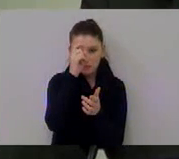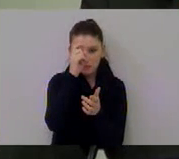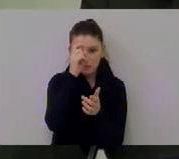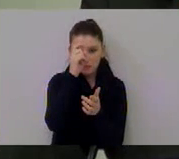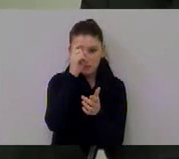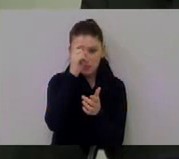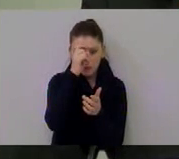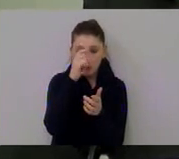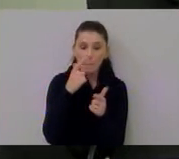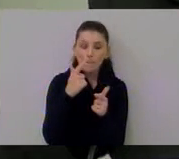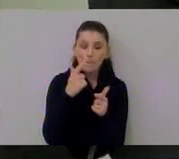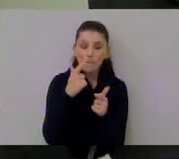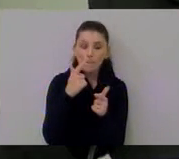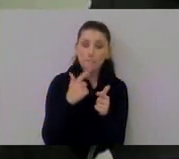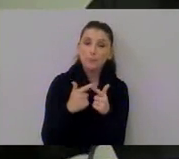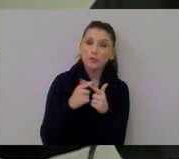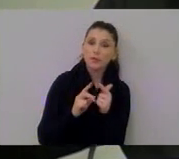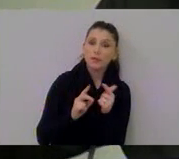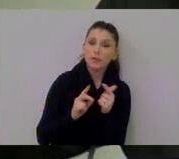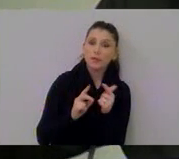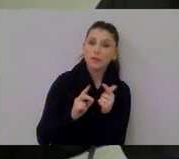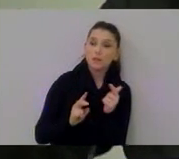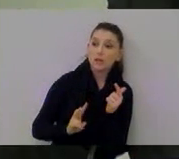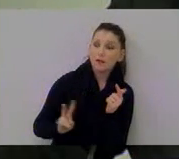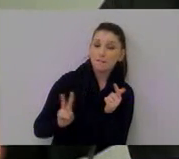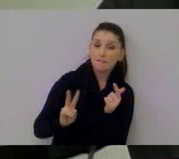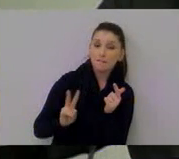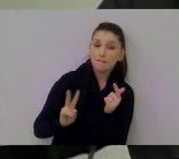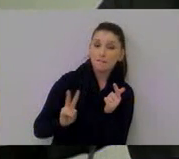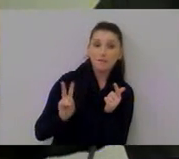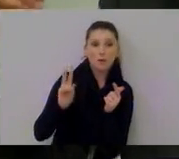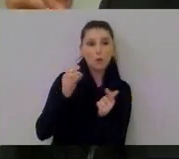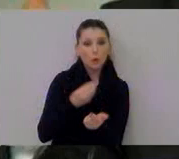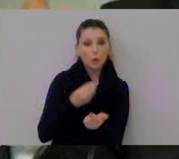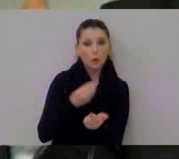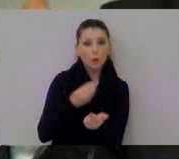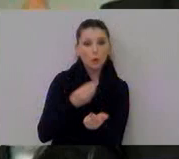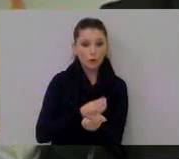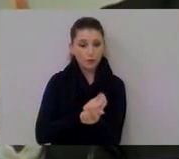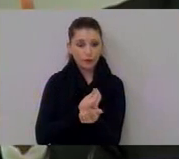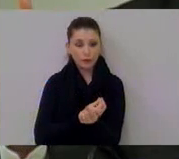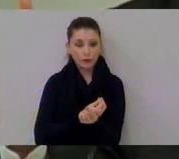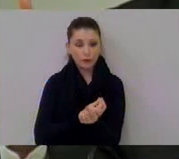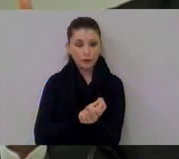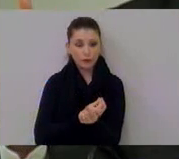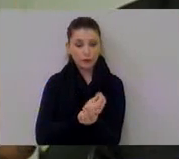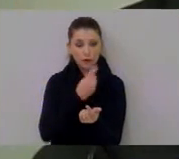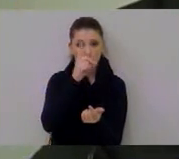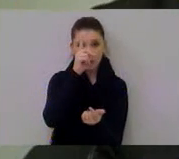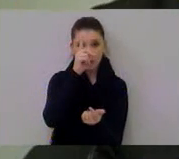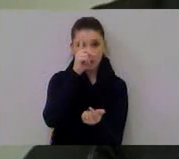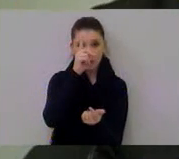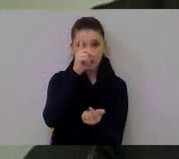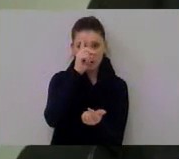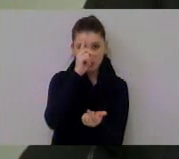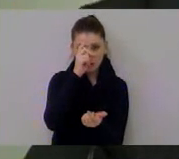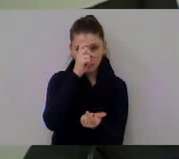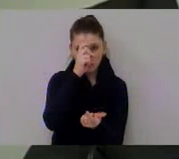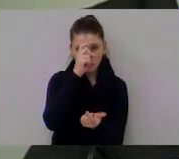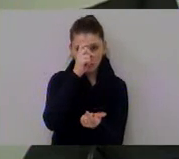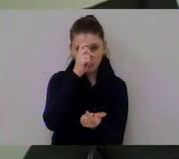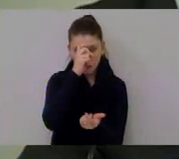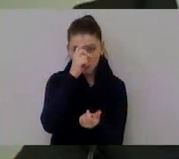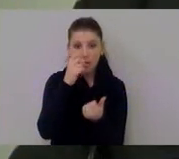dentro? São pessoas, não falo só dos pacientes, falo